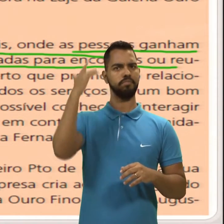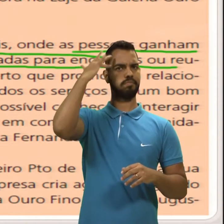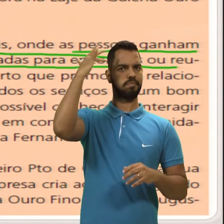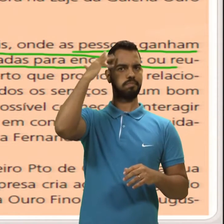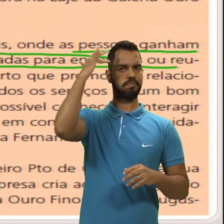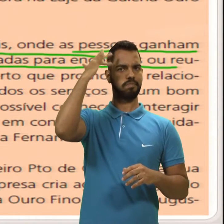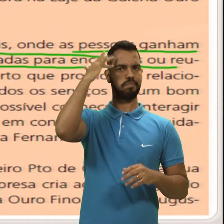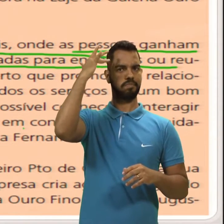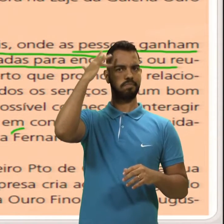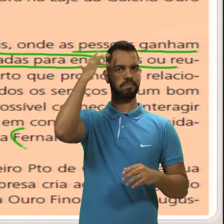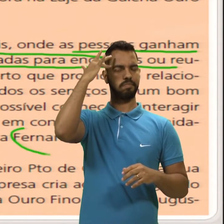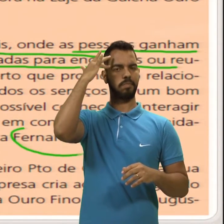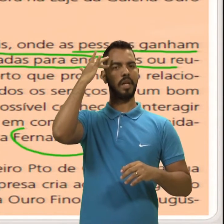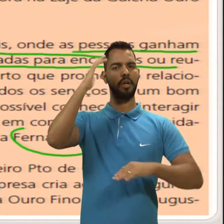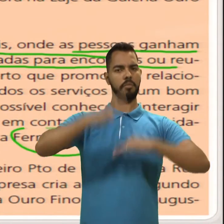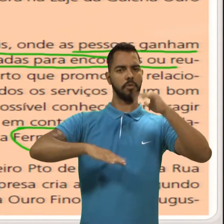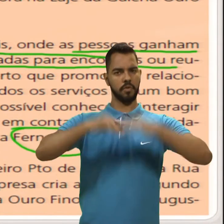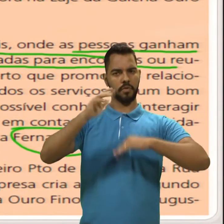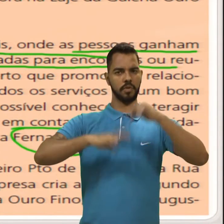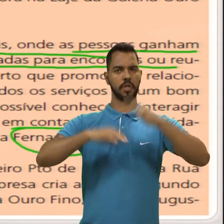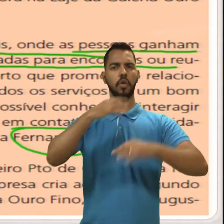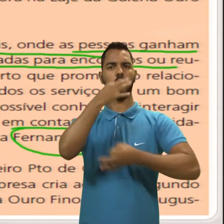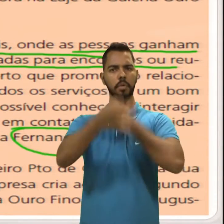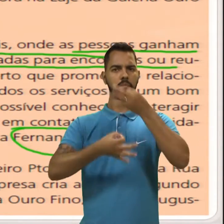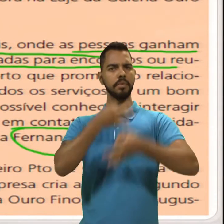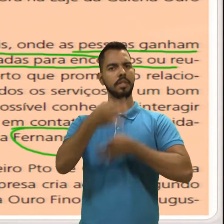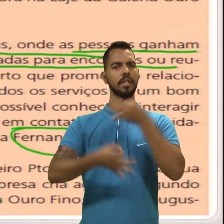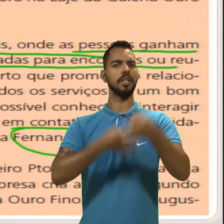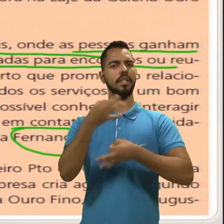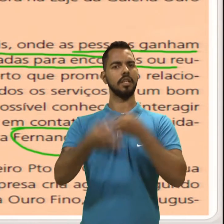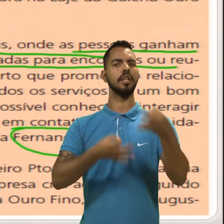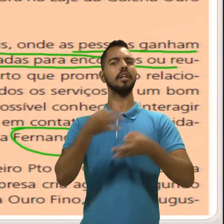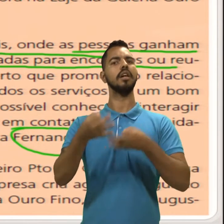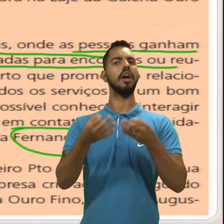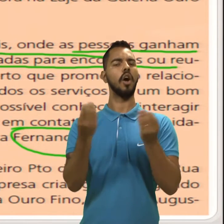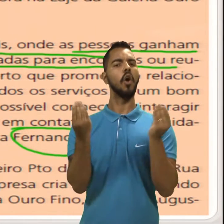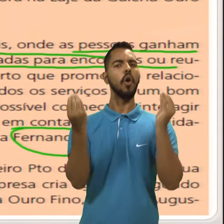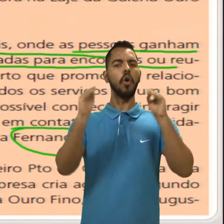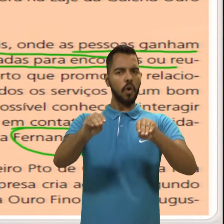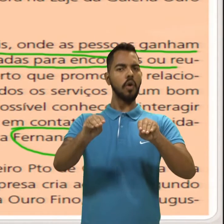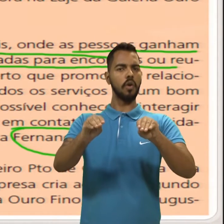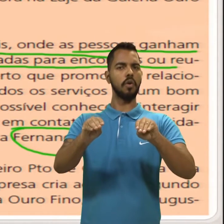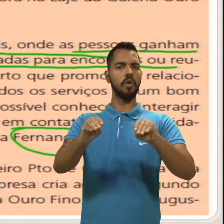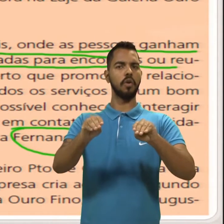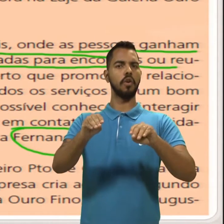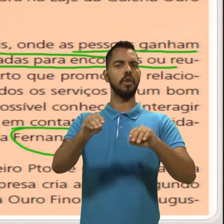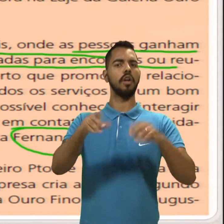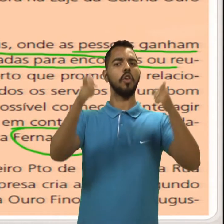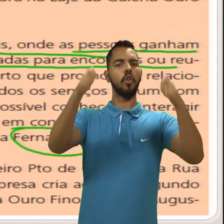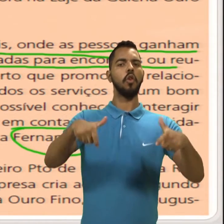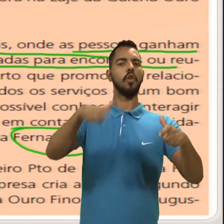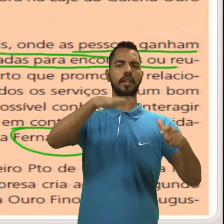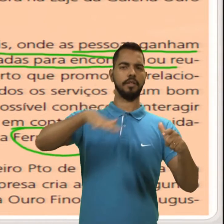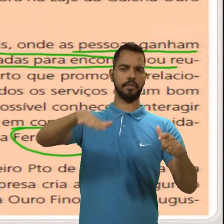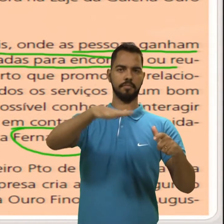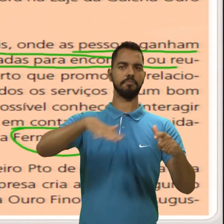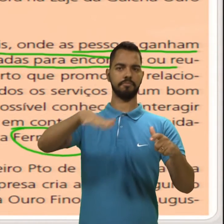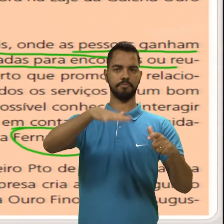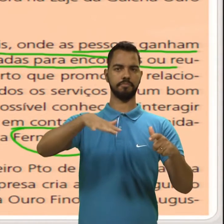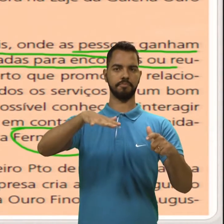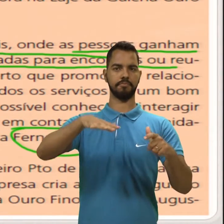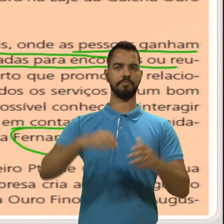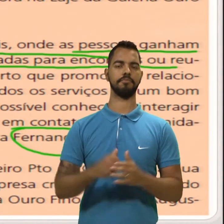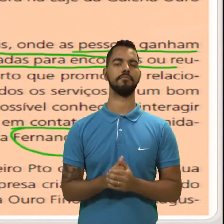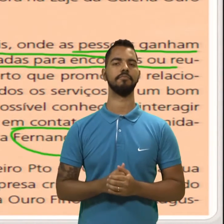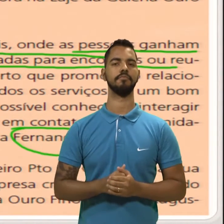inaugurado. Até porque nós temos aqui uma especialista no assunto colocando uma